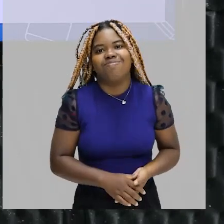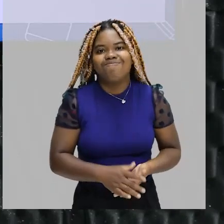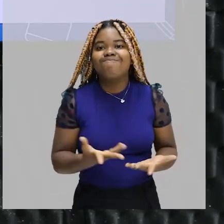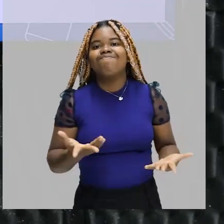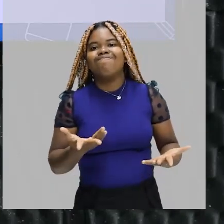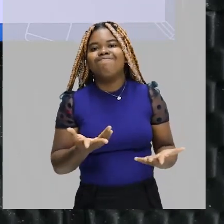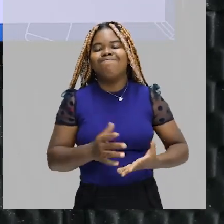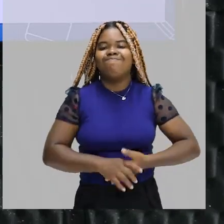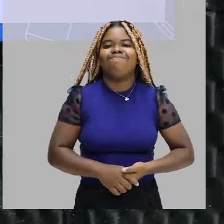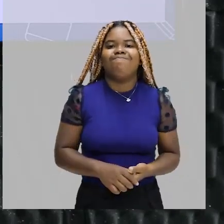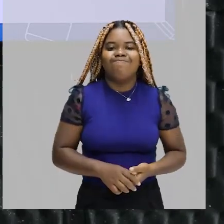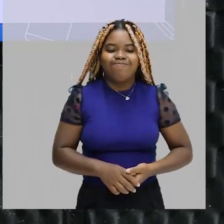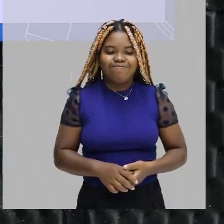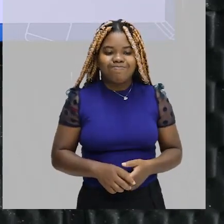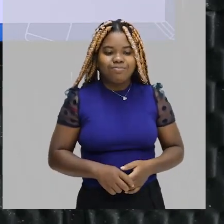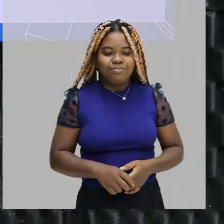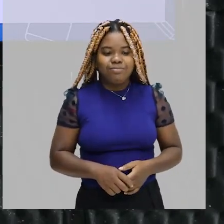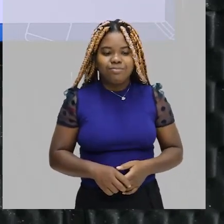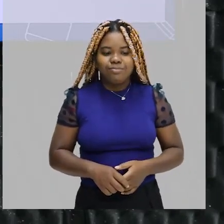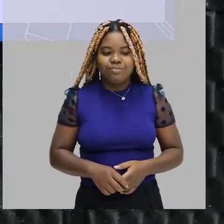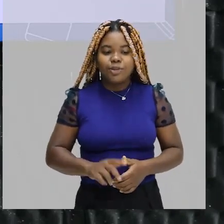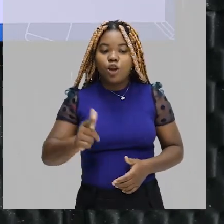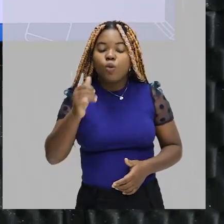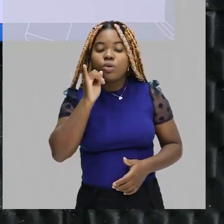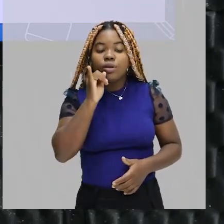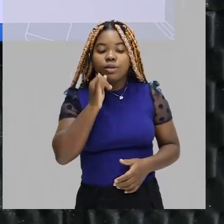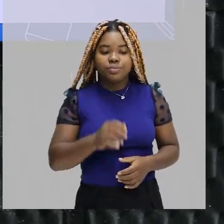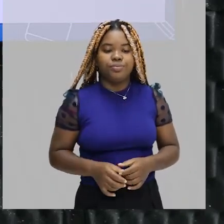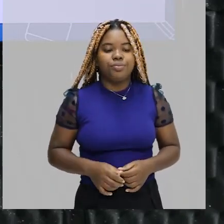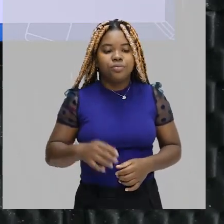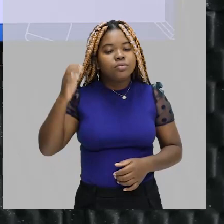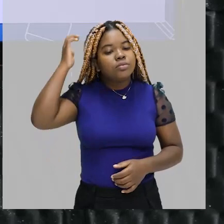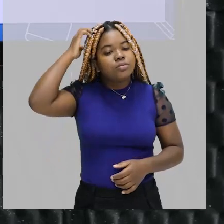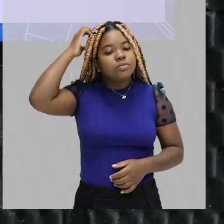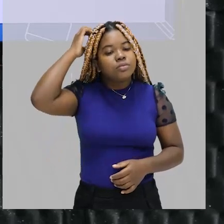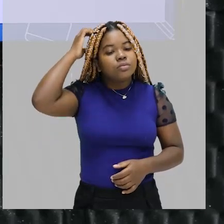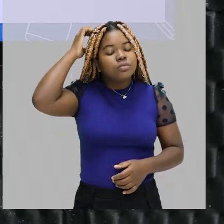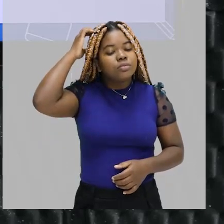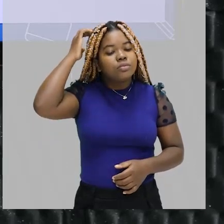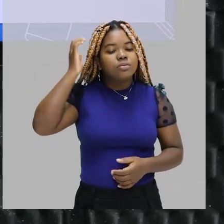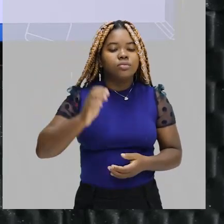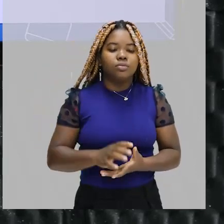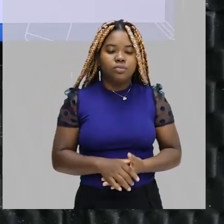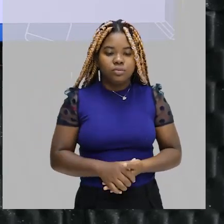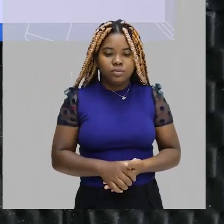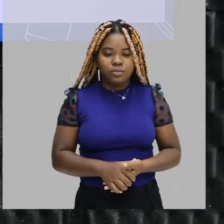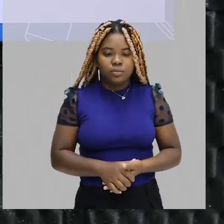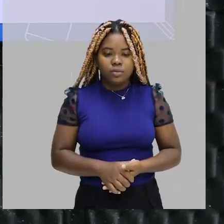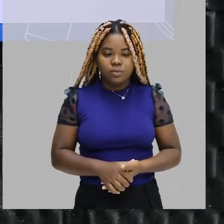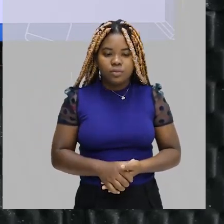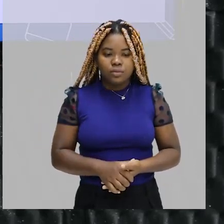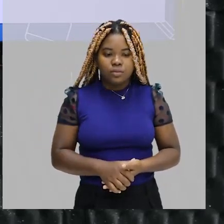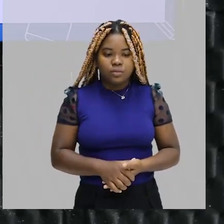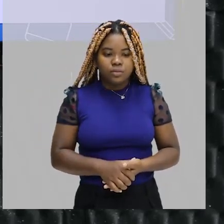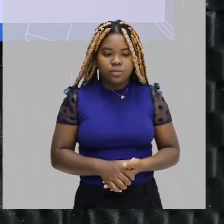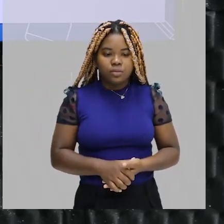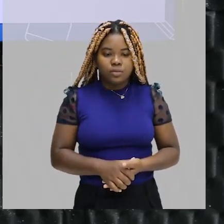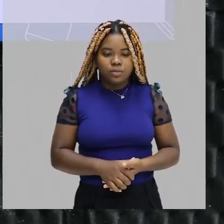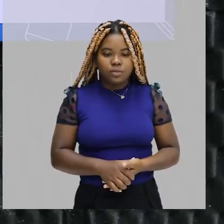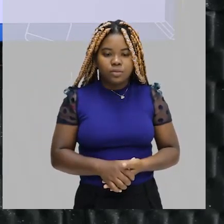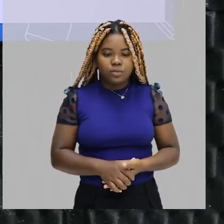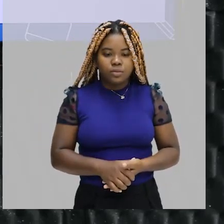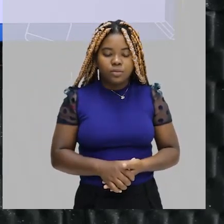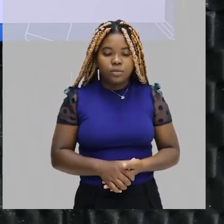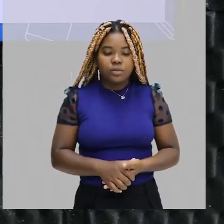repetem essa mesma programação. It rains every afternoon in the hot season. Chove